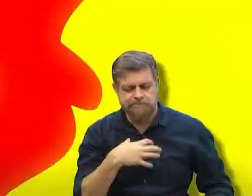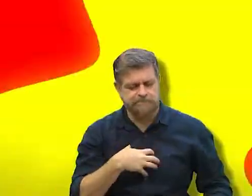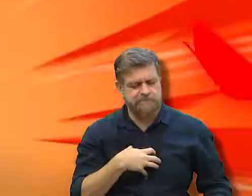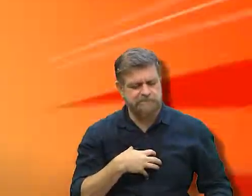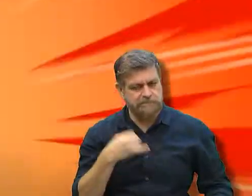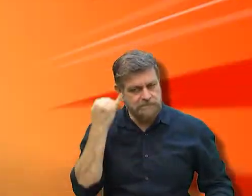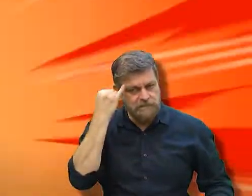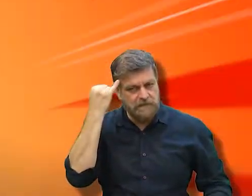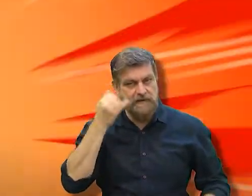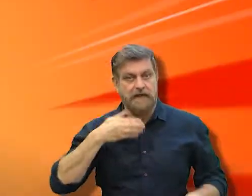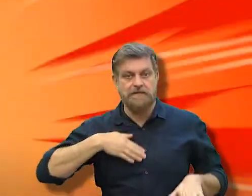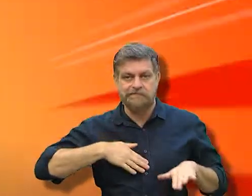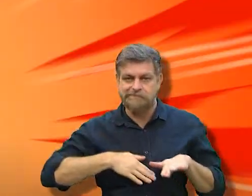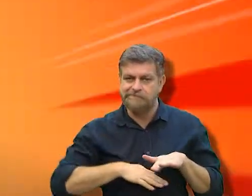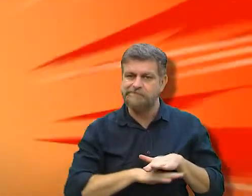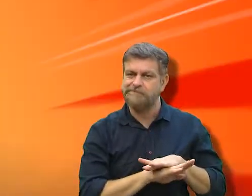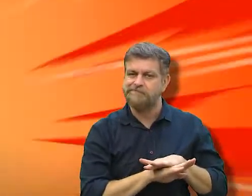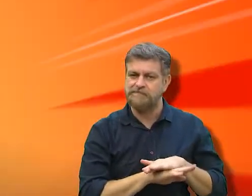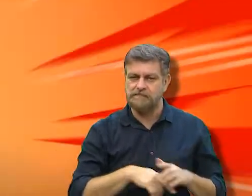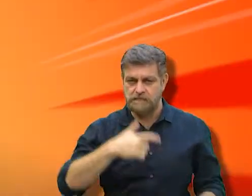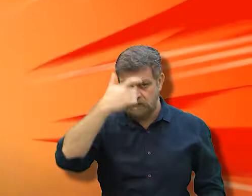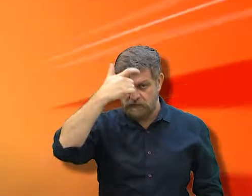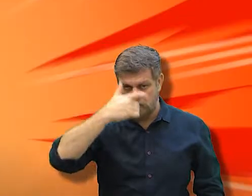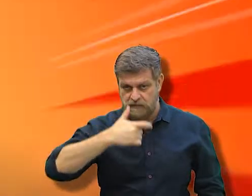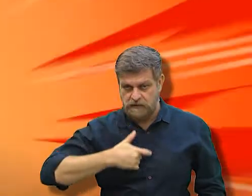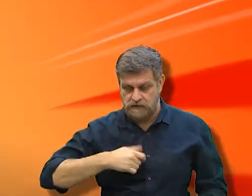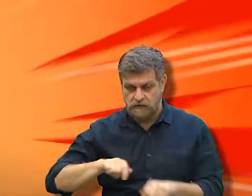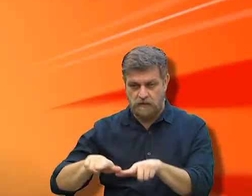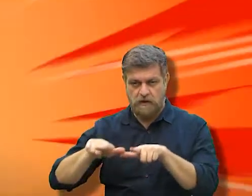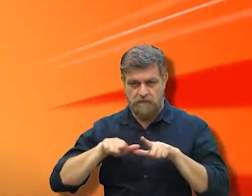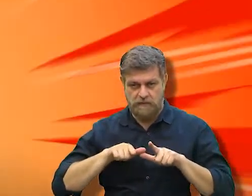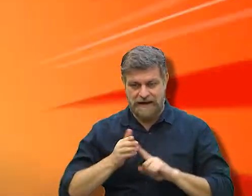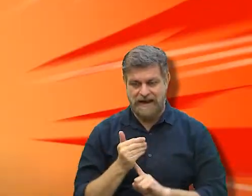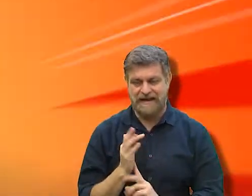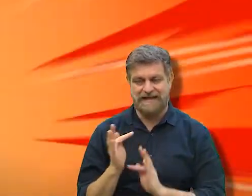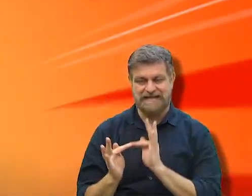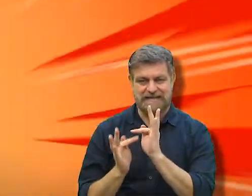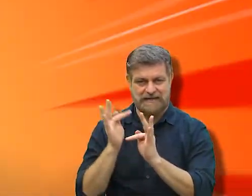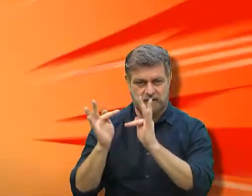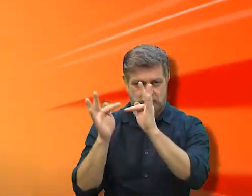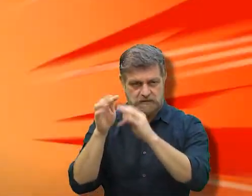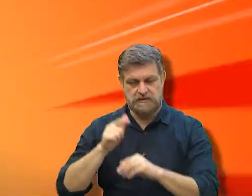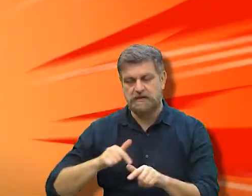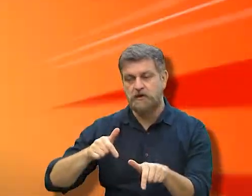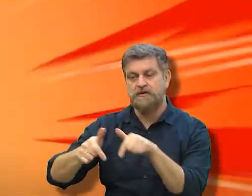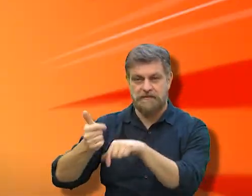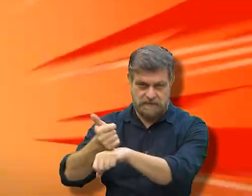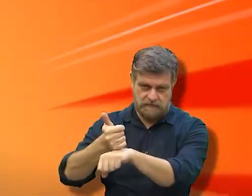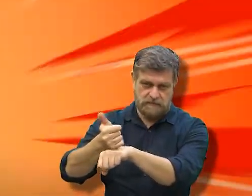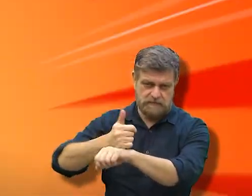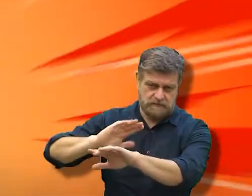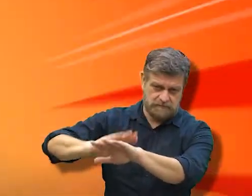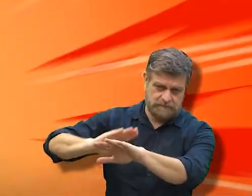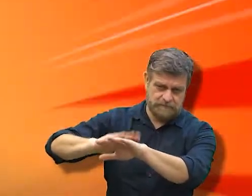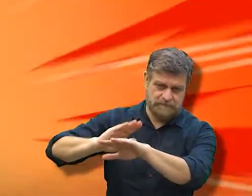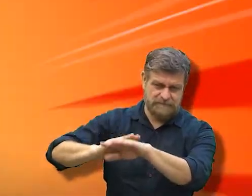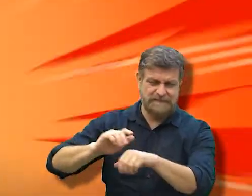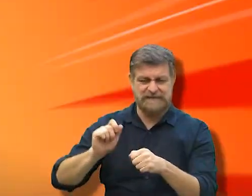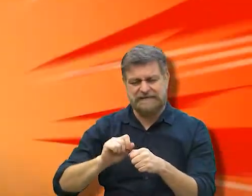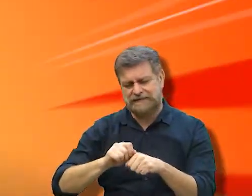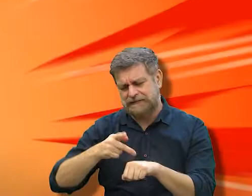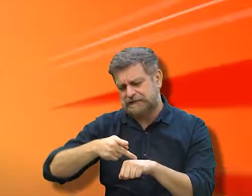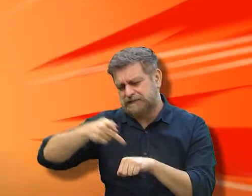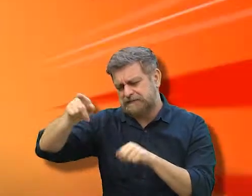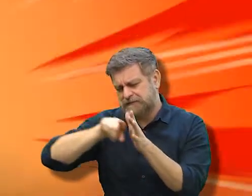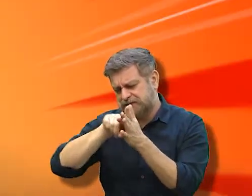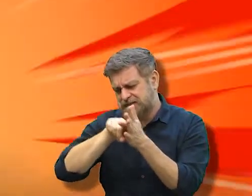seria a gente ter um livro, né, uma história de fantasia com os personagens do nosso folclore.